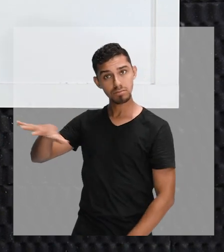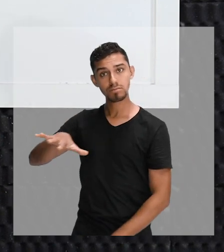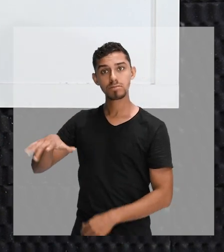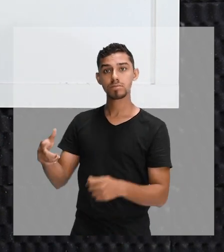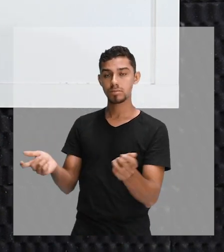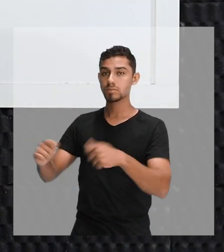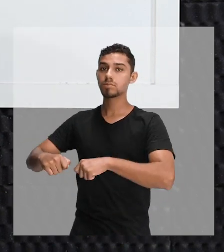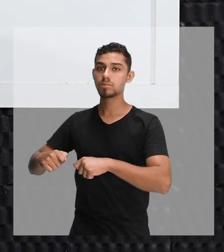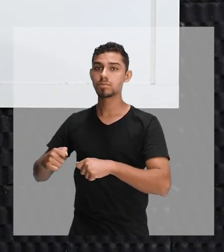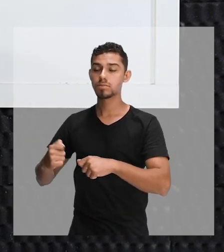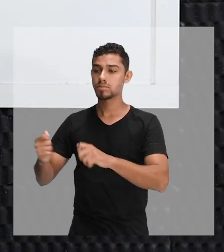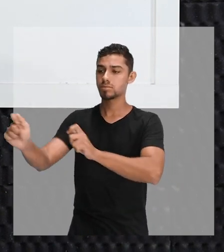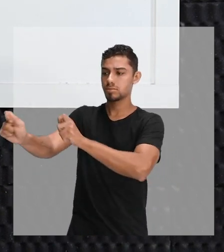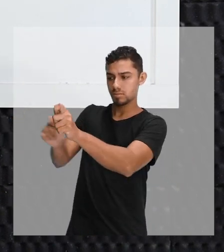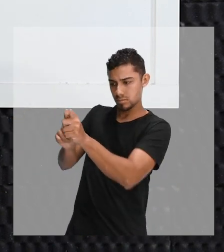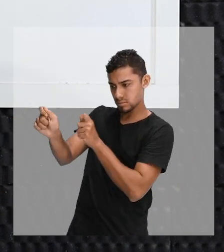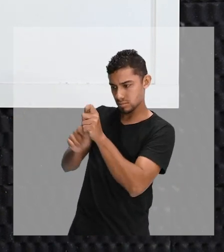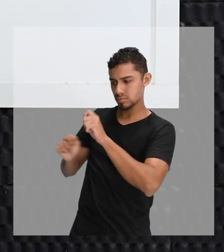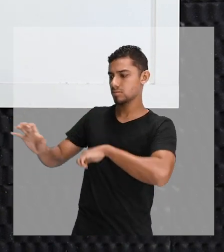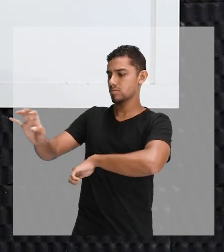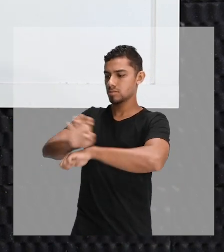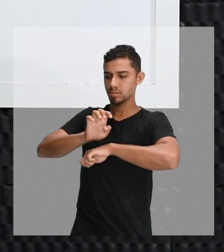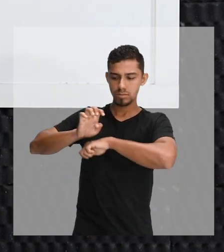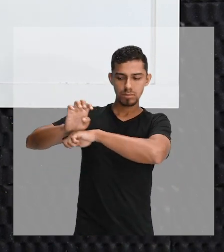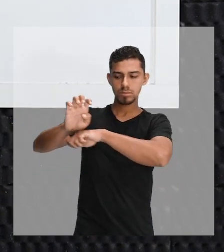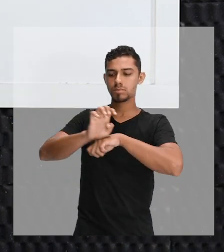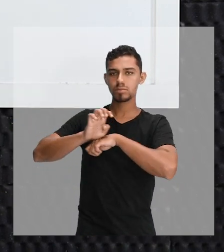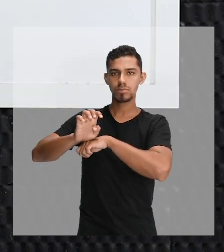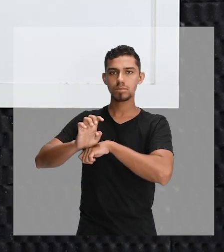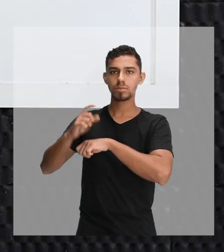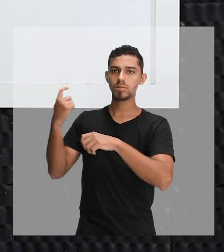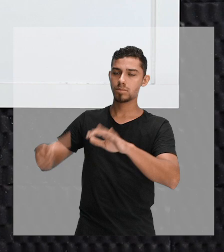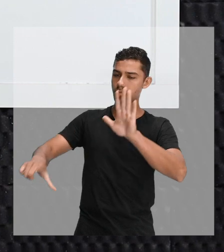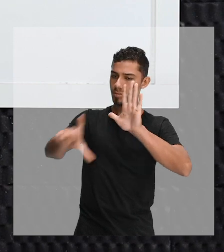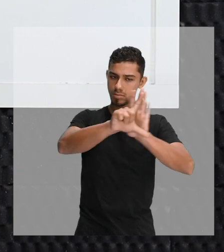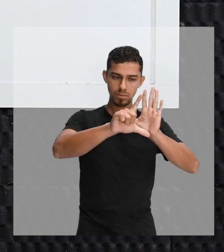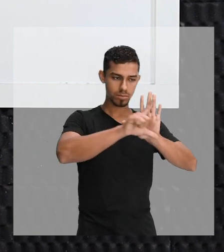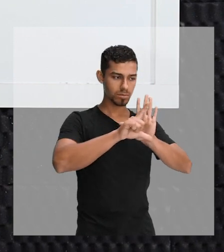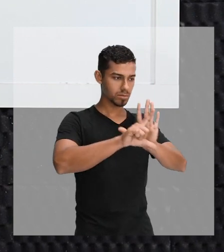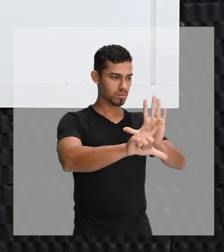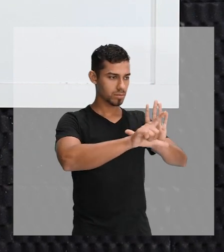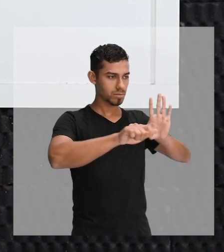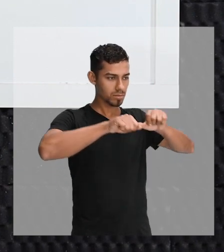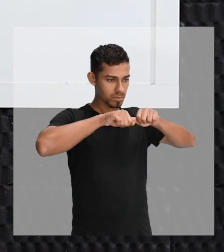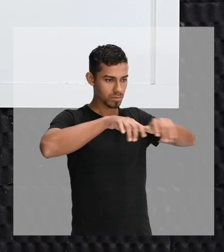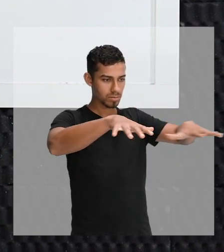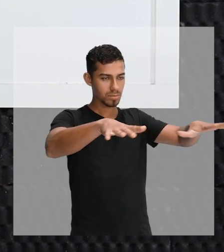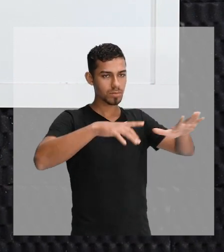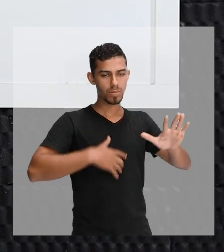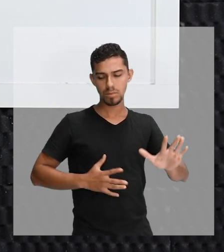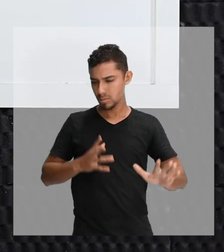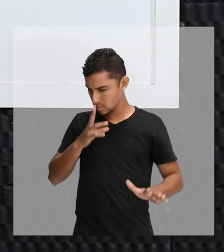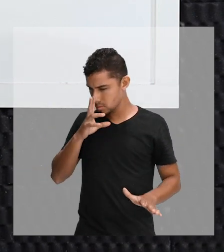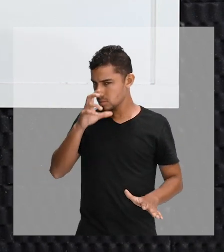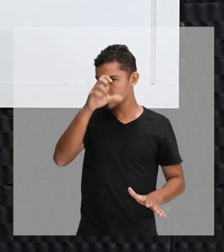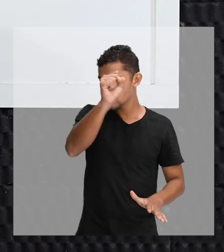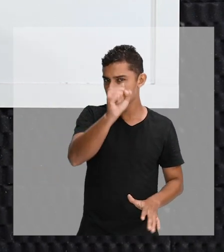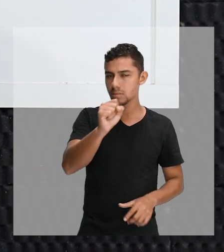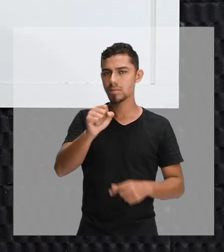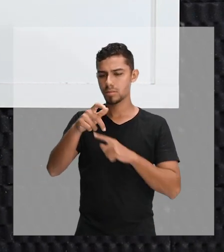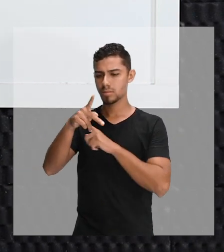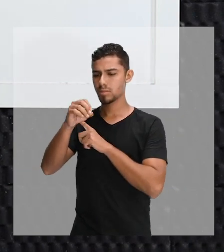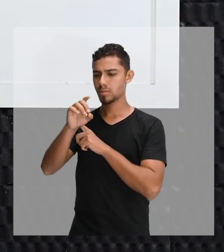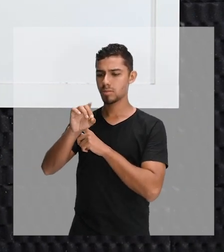trabalha diretamente com a administração do Estado, com a deliberação da lei, dentro dos poderes, a gente vai falar em poder mais